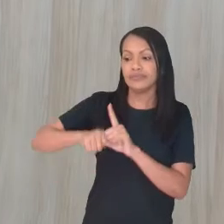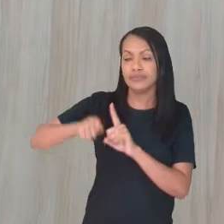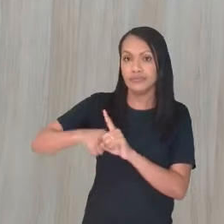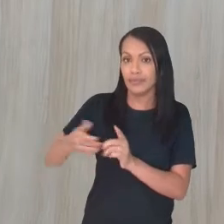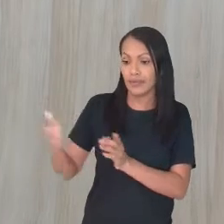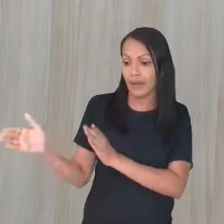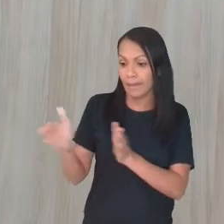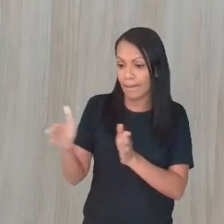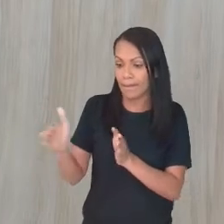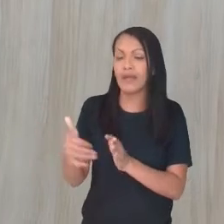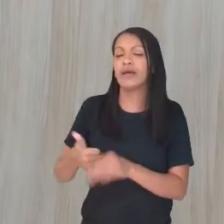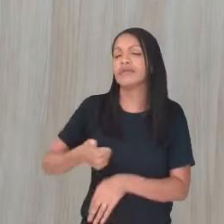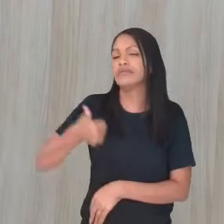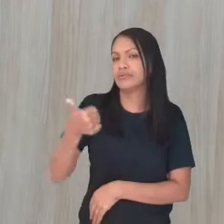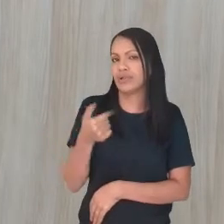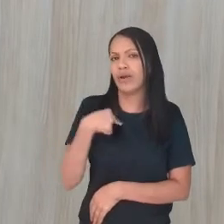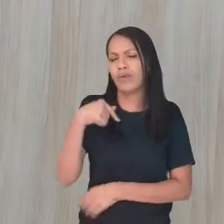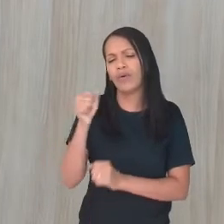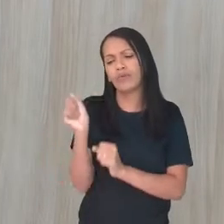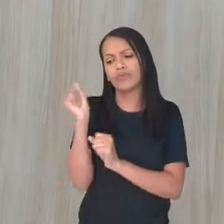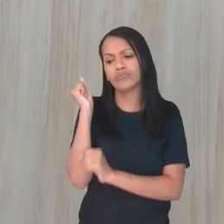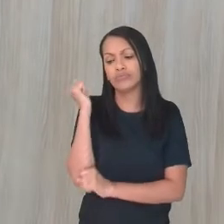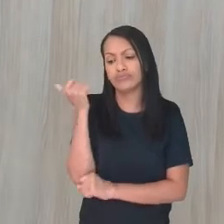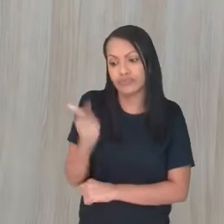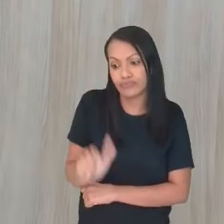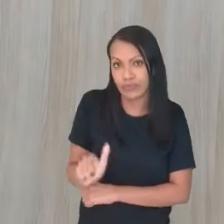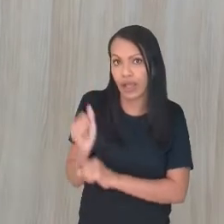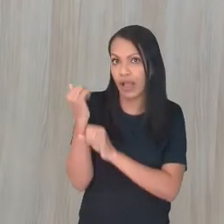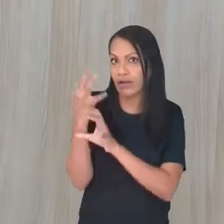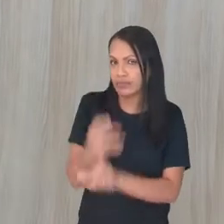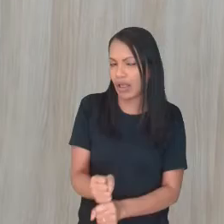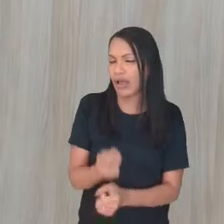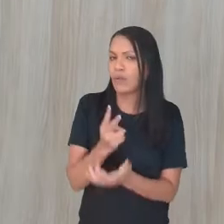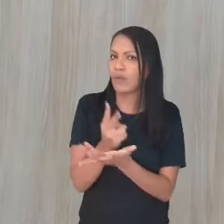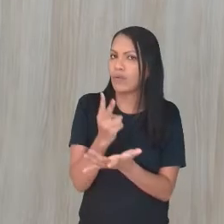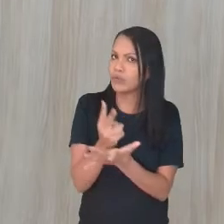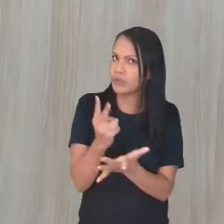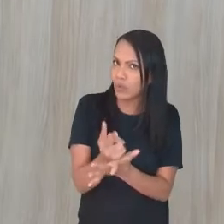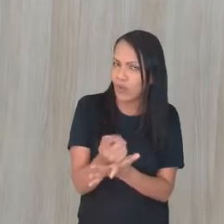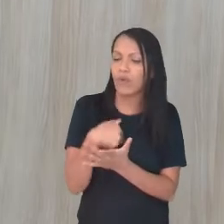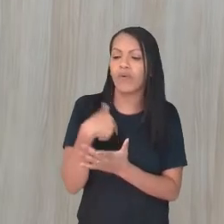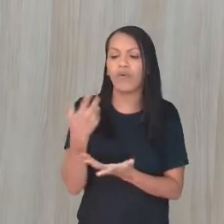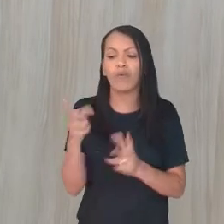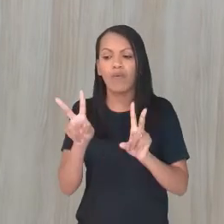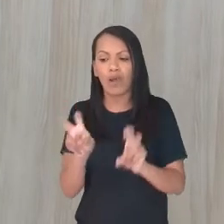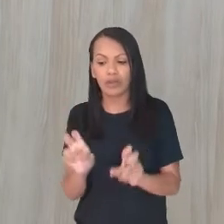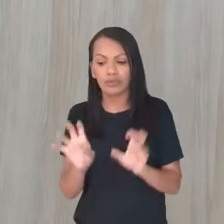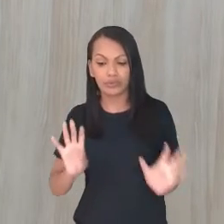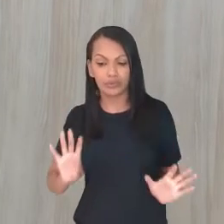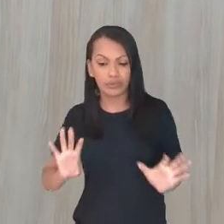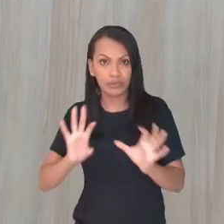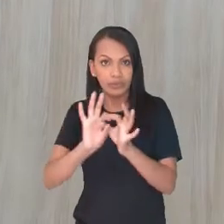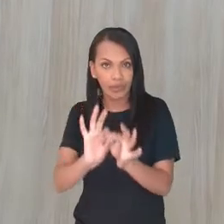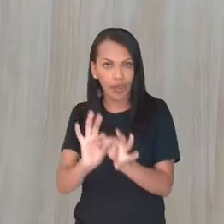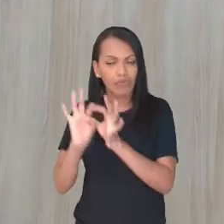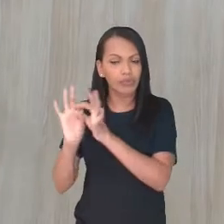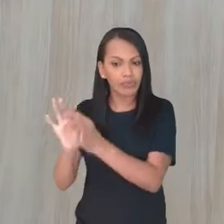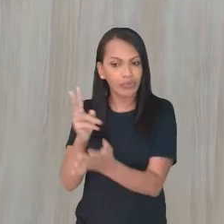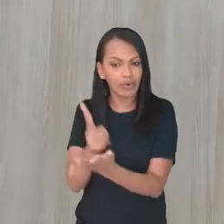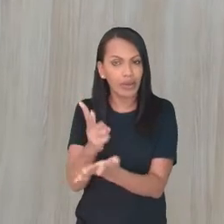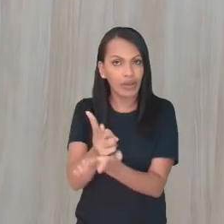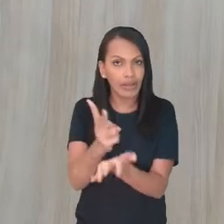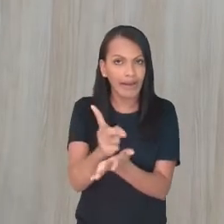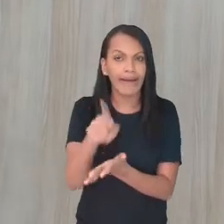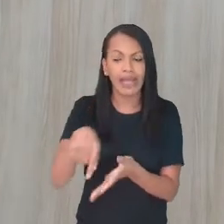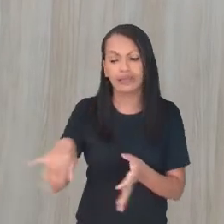os conteúdos, porque a gente vai dar continuidade. Os nossos assuntos, eles se complementam. Eles continuam, é